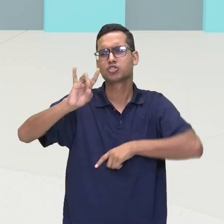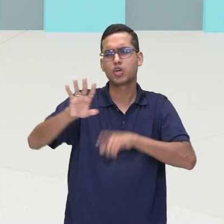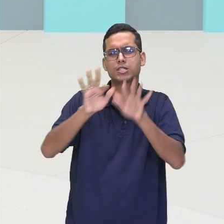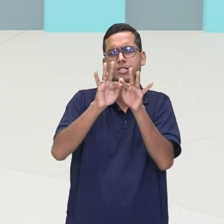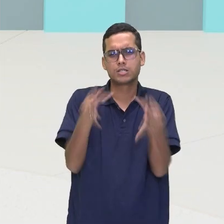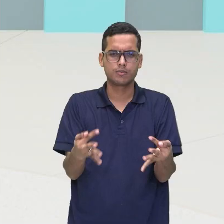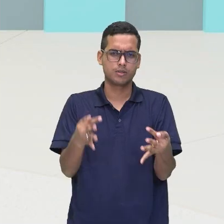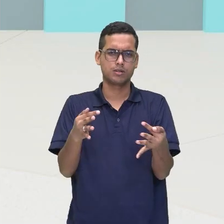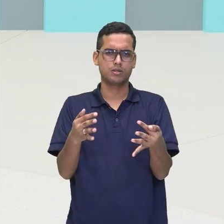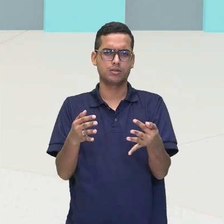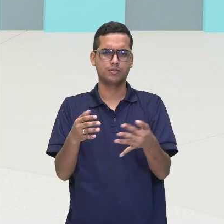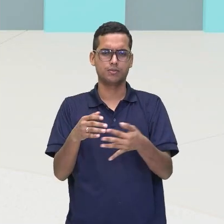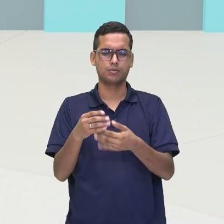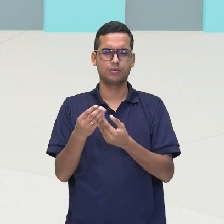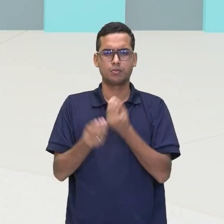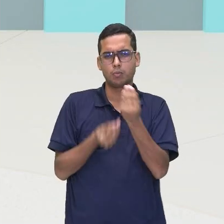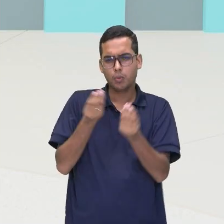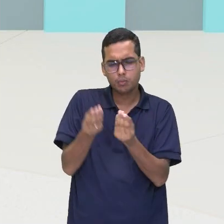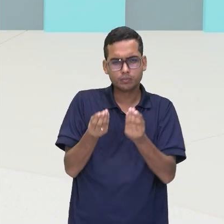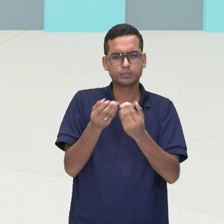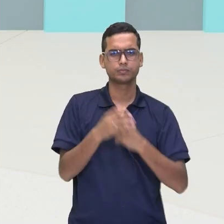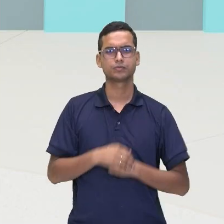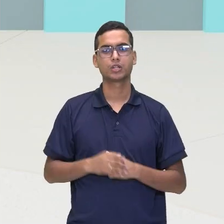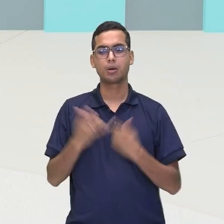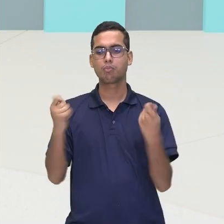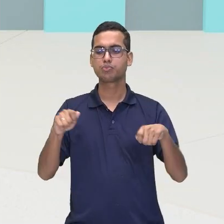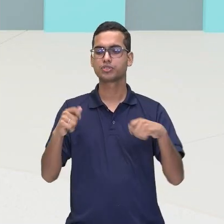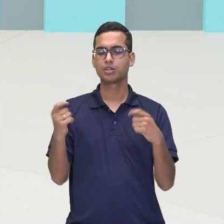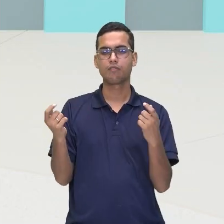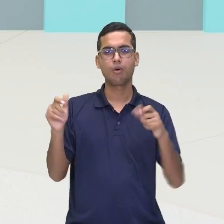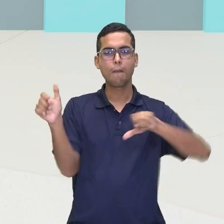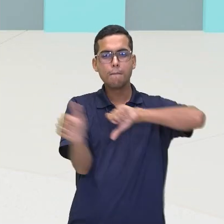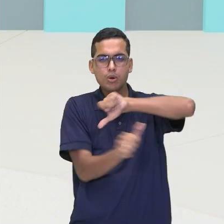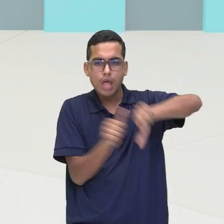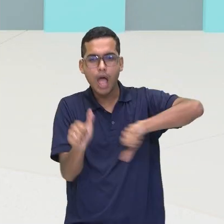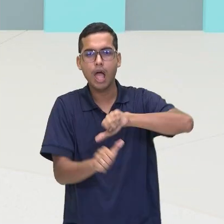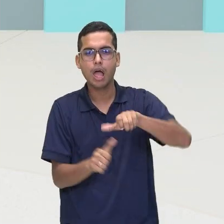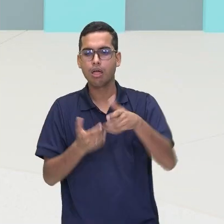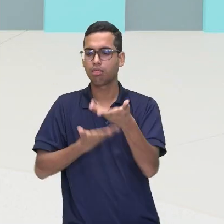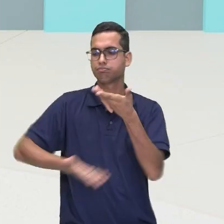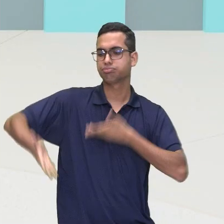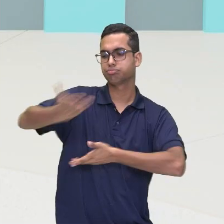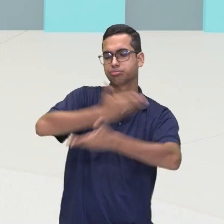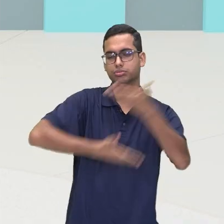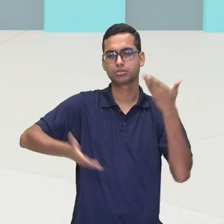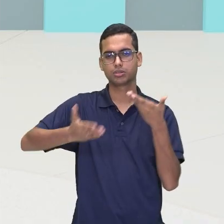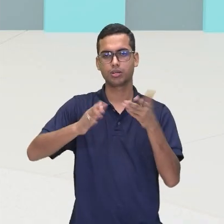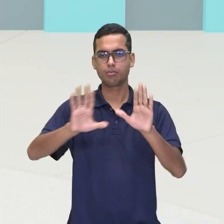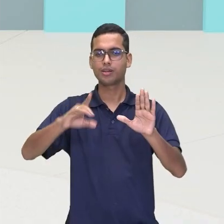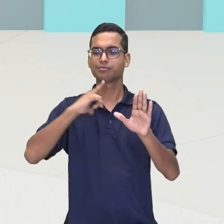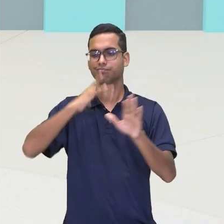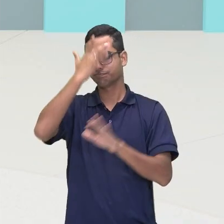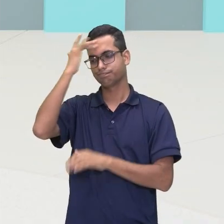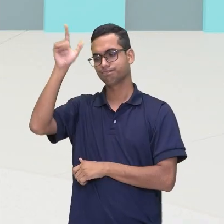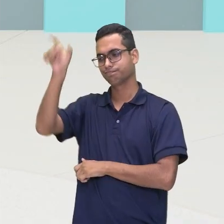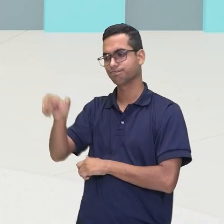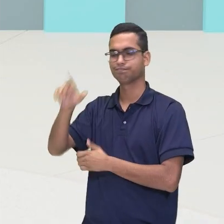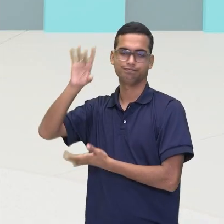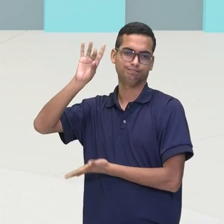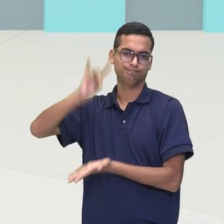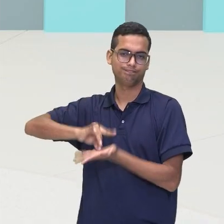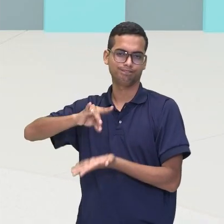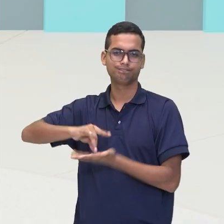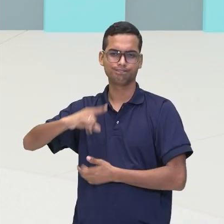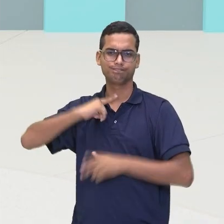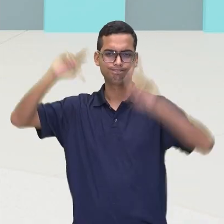algo inanimado, algo que pode ser trocado, mas ali existia uma pessoa.